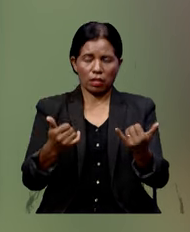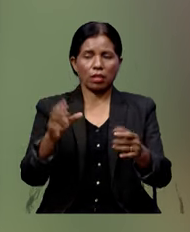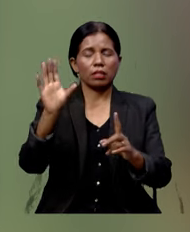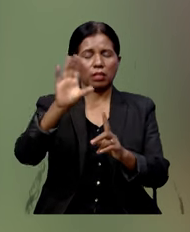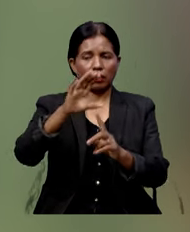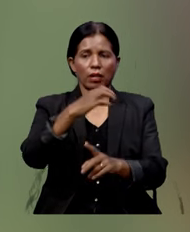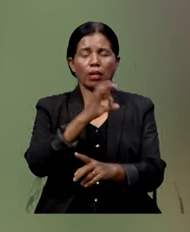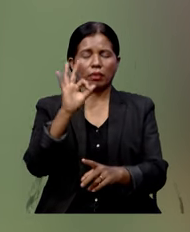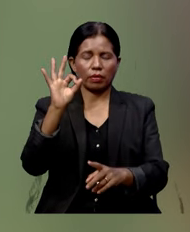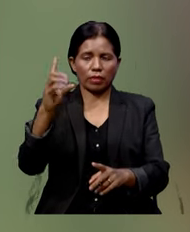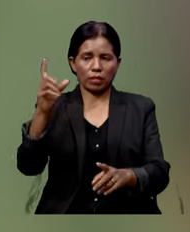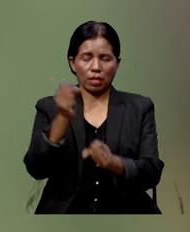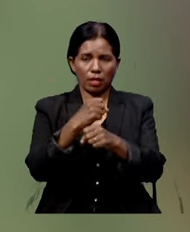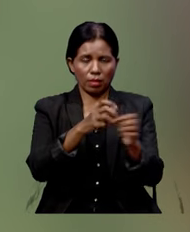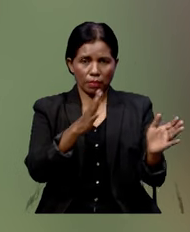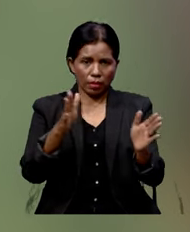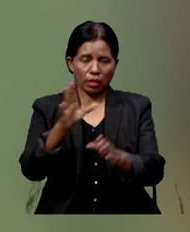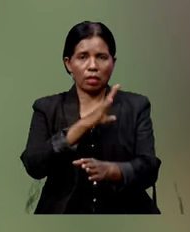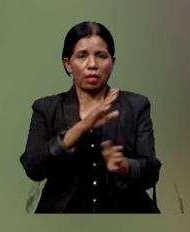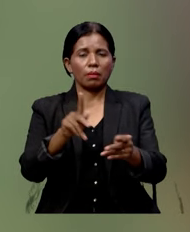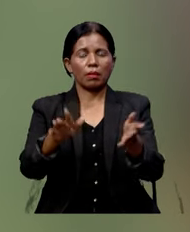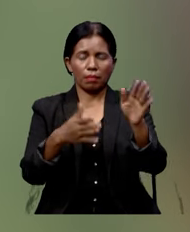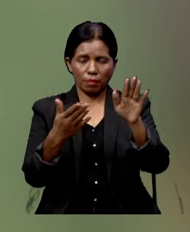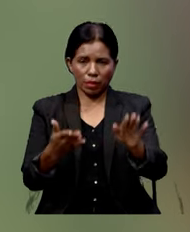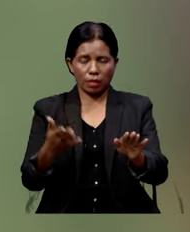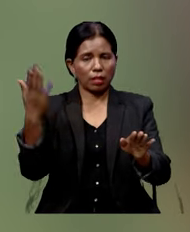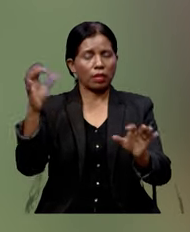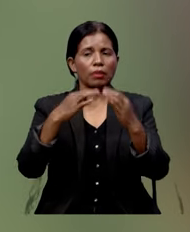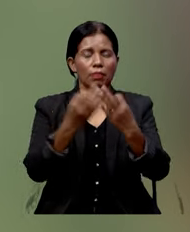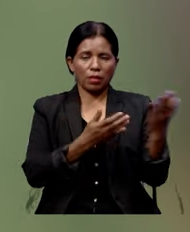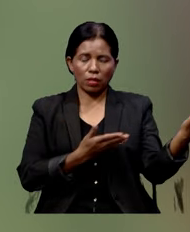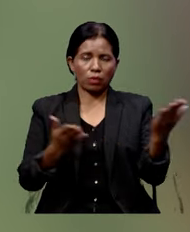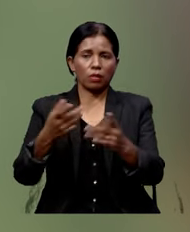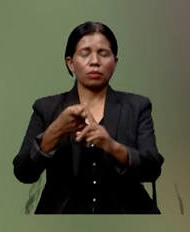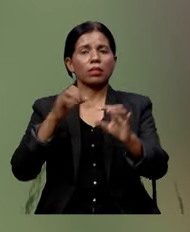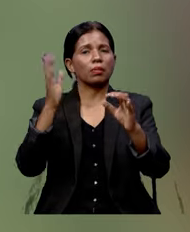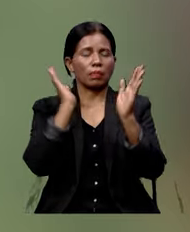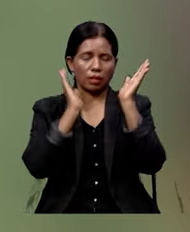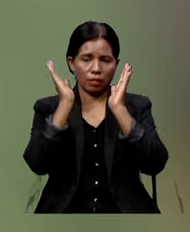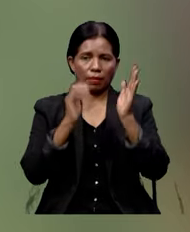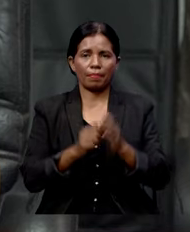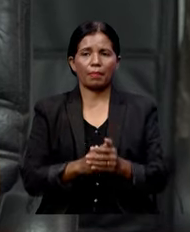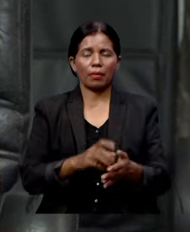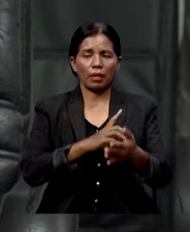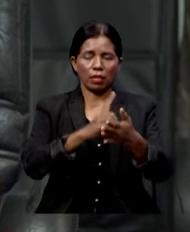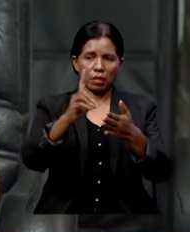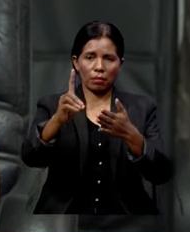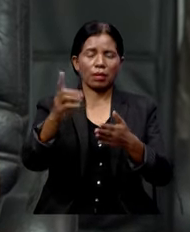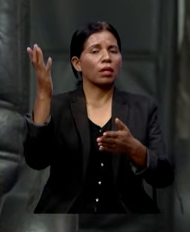FVT, alô na preparação, o de Reino Mateísin, Maucalo Nian, e minha família Lorifila, o Sim, Malásia. Semana quanto,